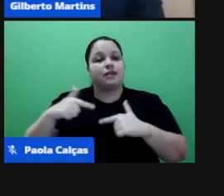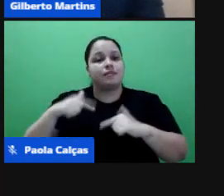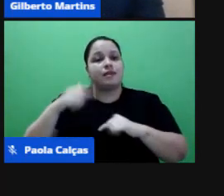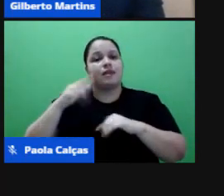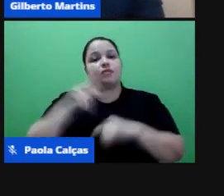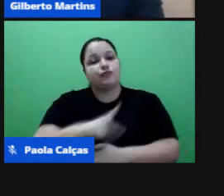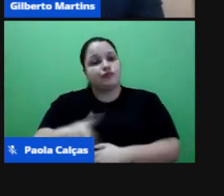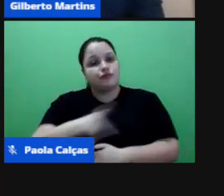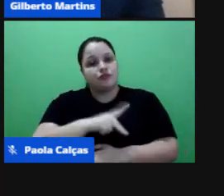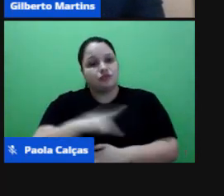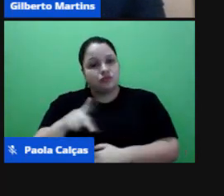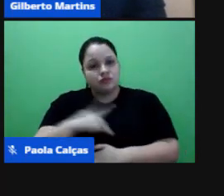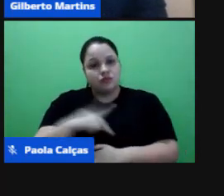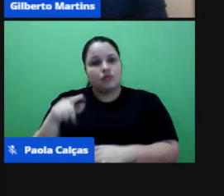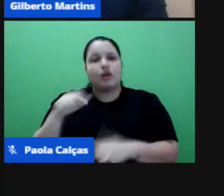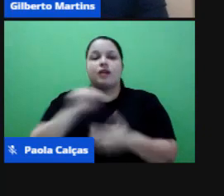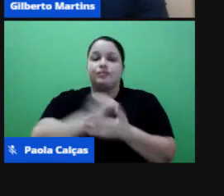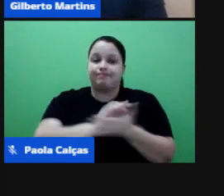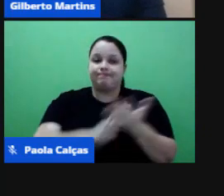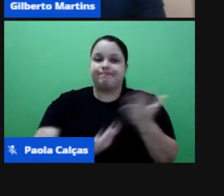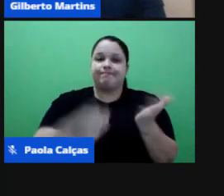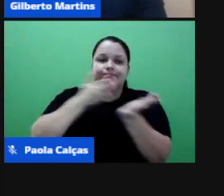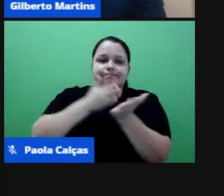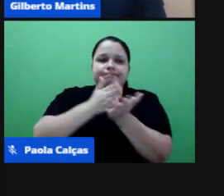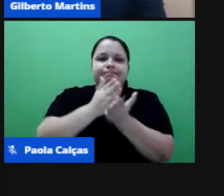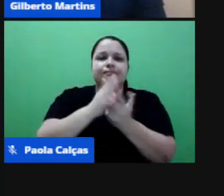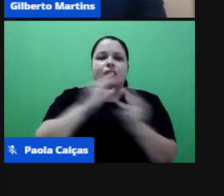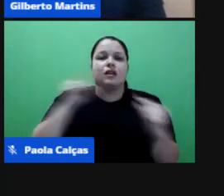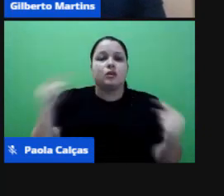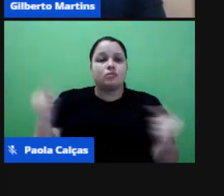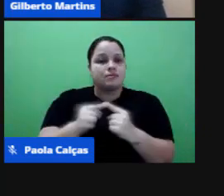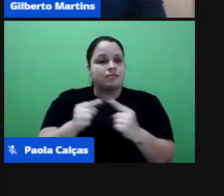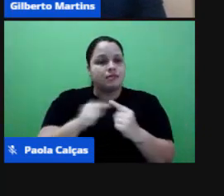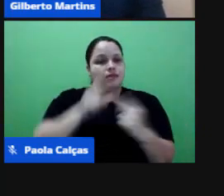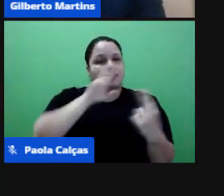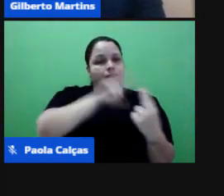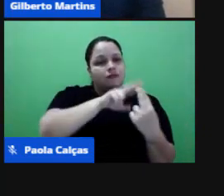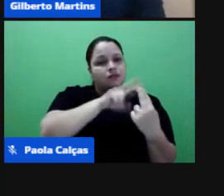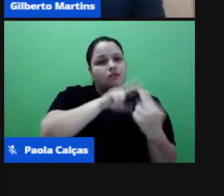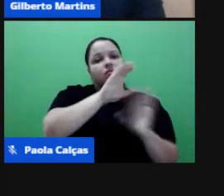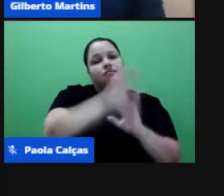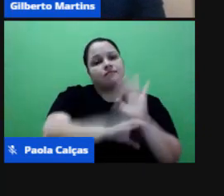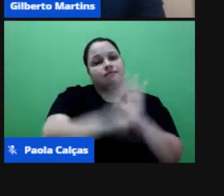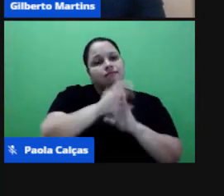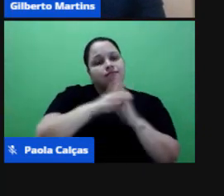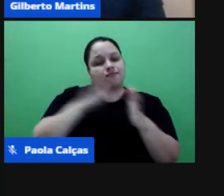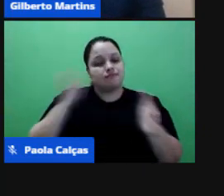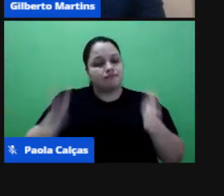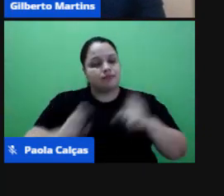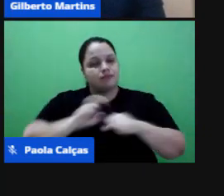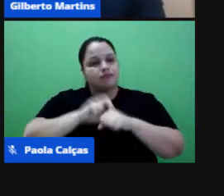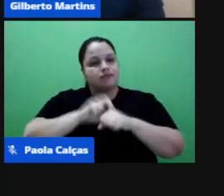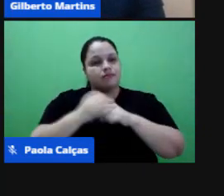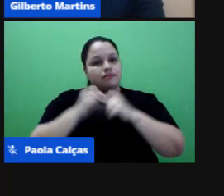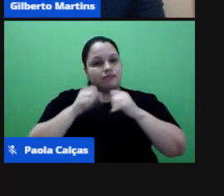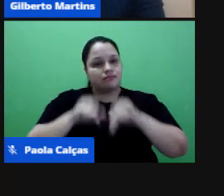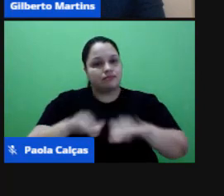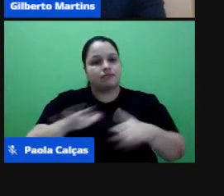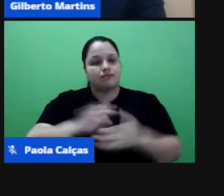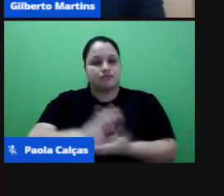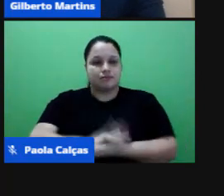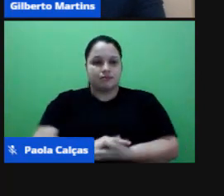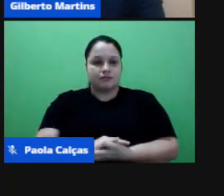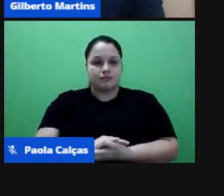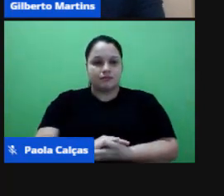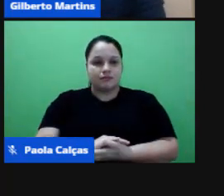alinhadas também ao referencial curricular circunstancial para o ano de 2021.